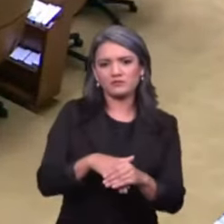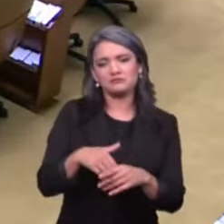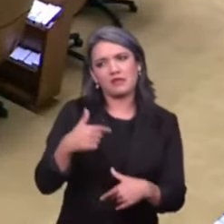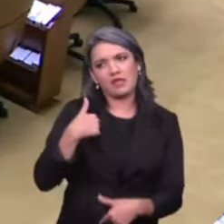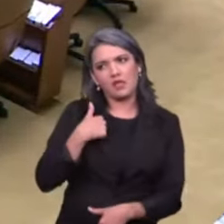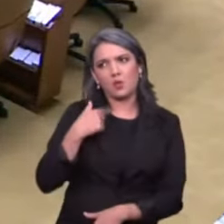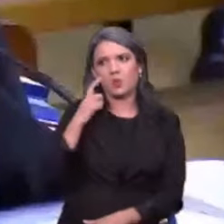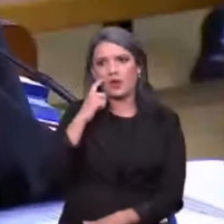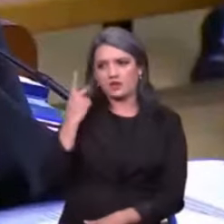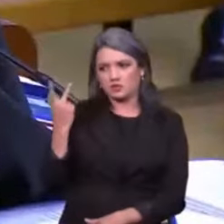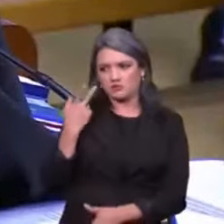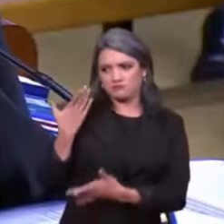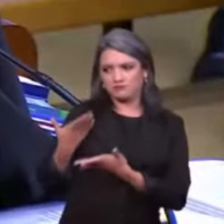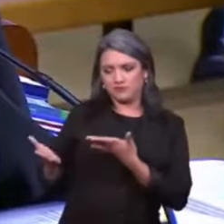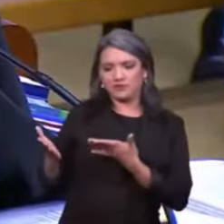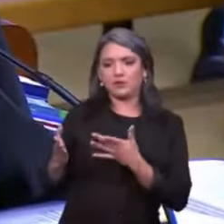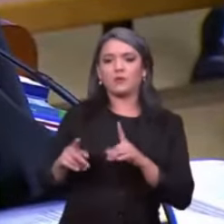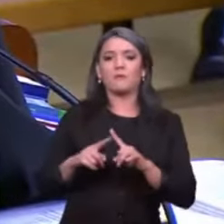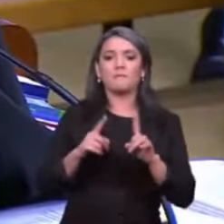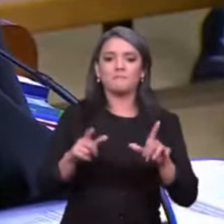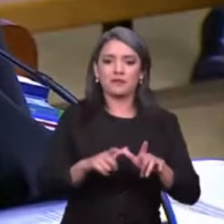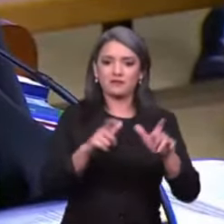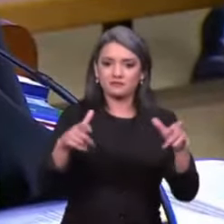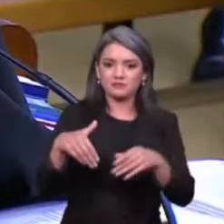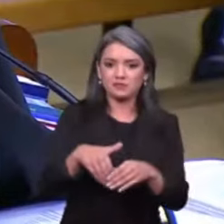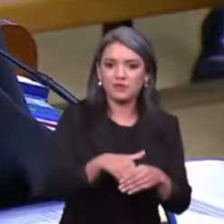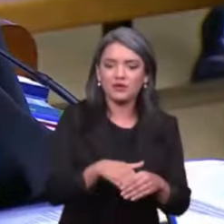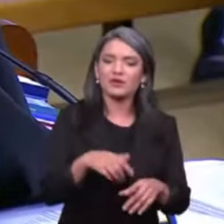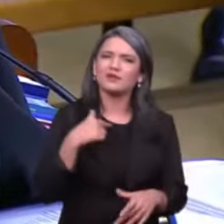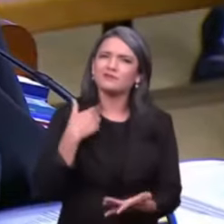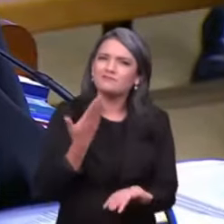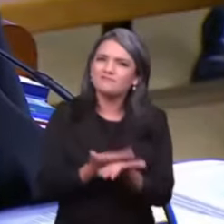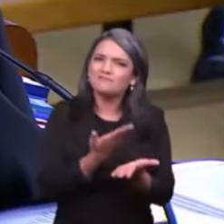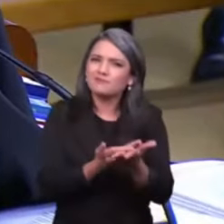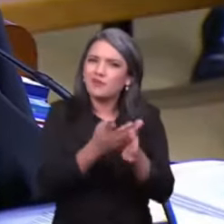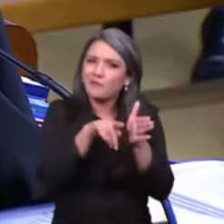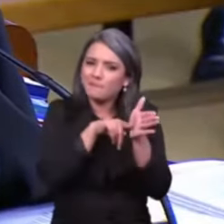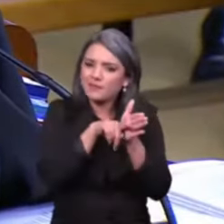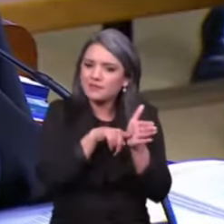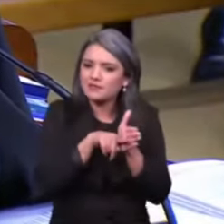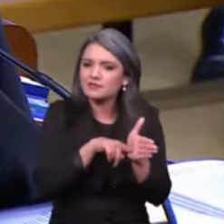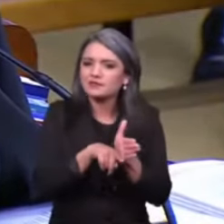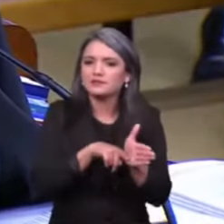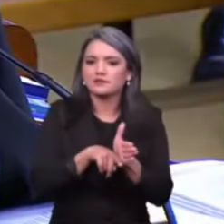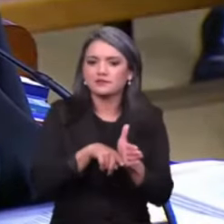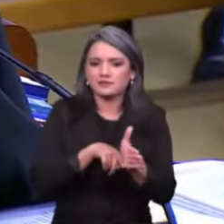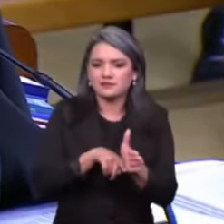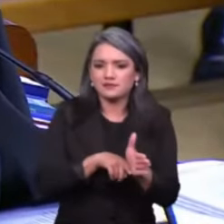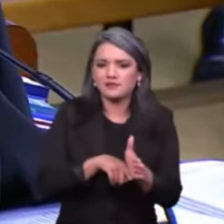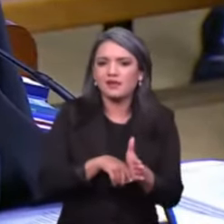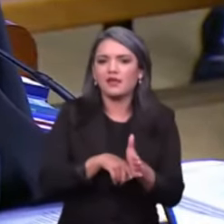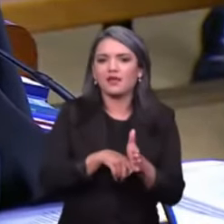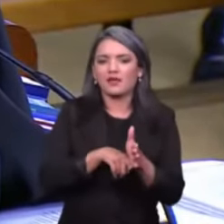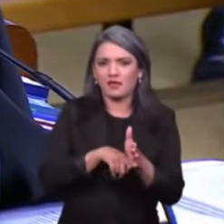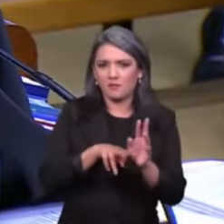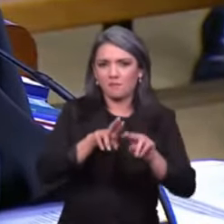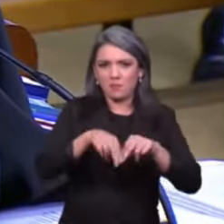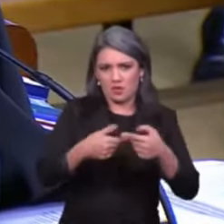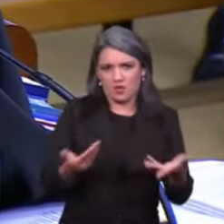nesse julgamento, mas até em função do estudo que fiz para o presente julgamento, eu